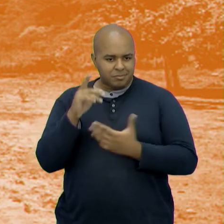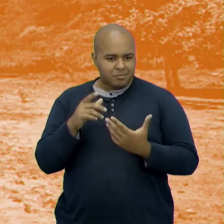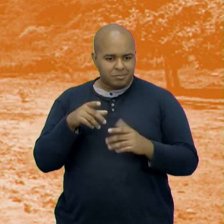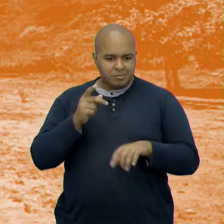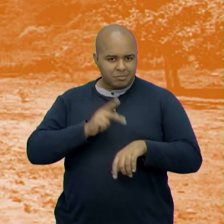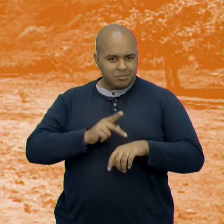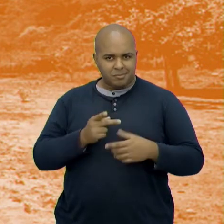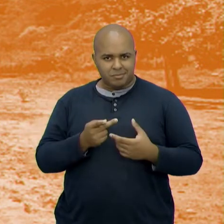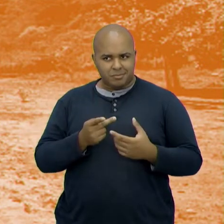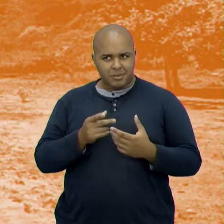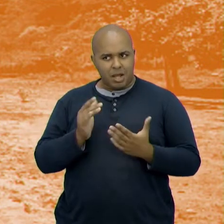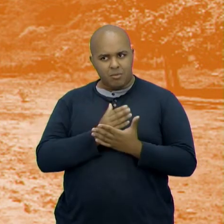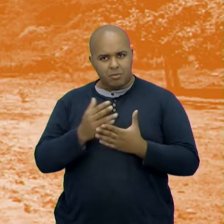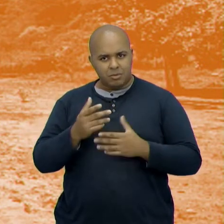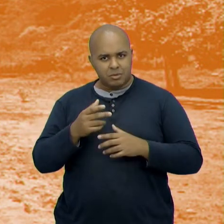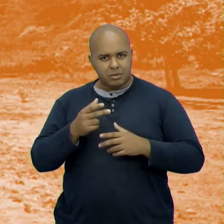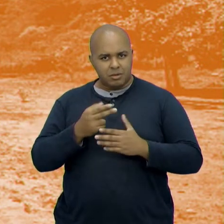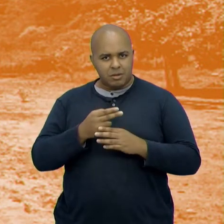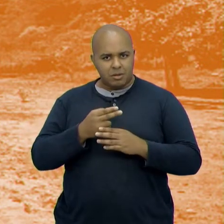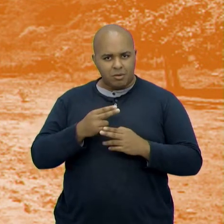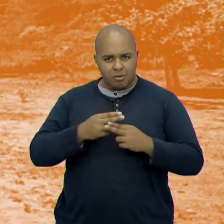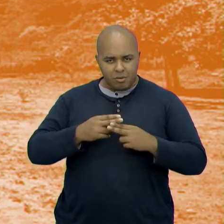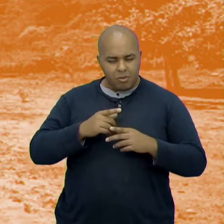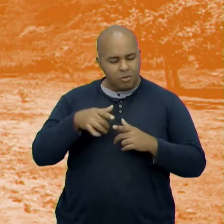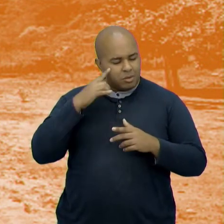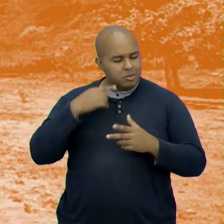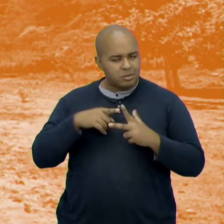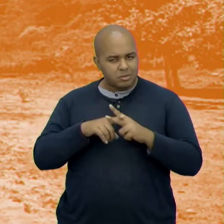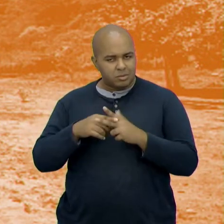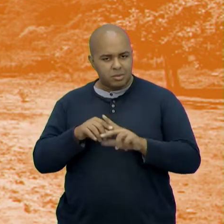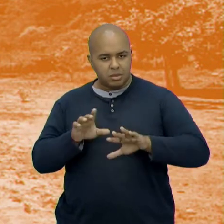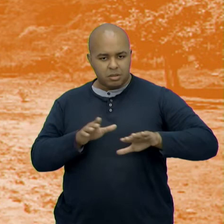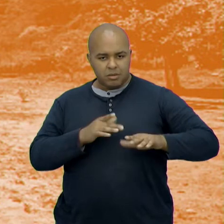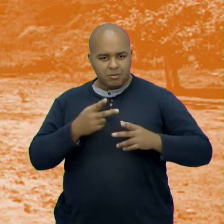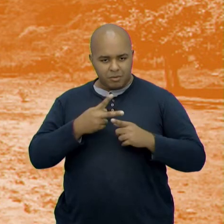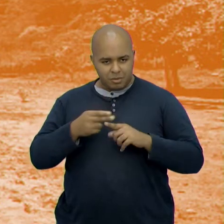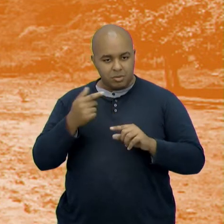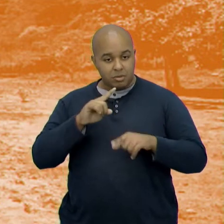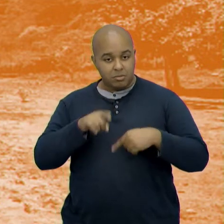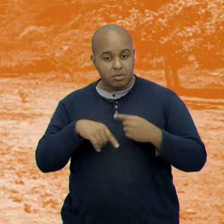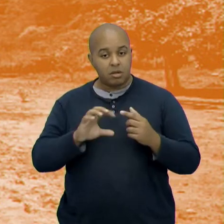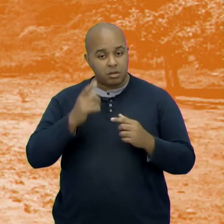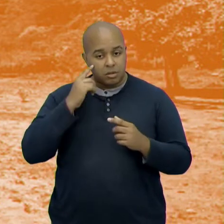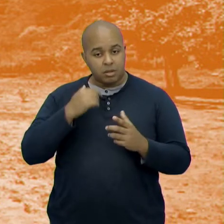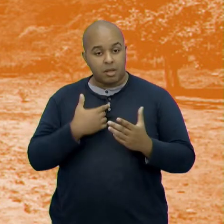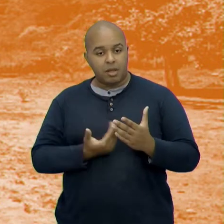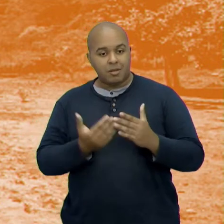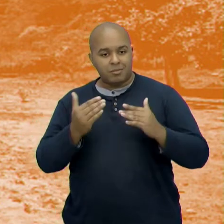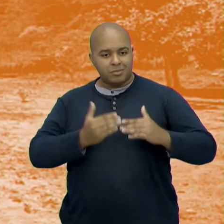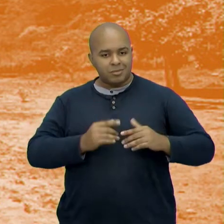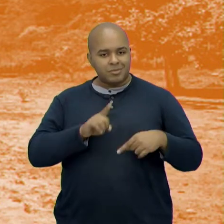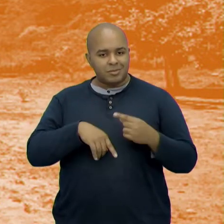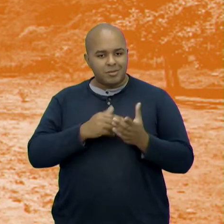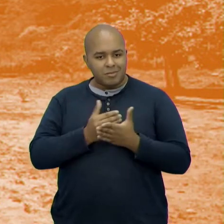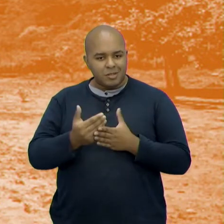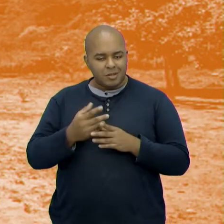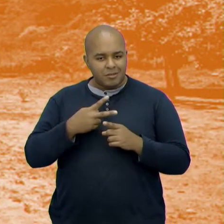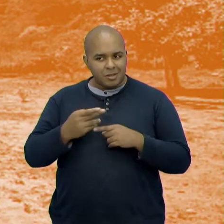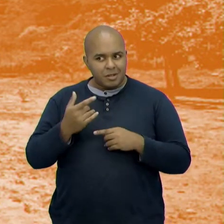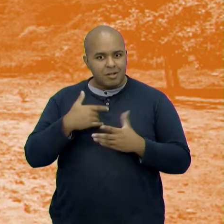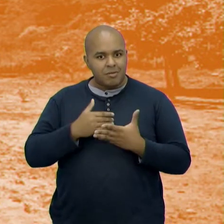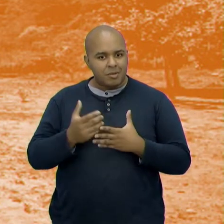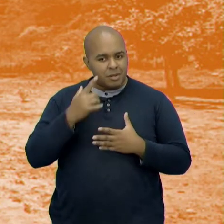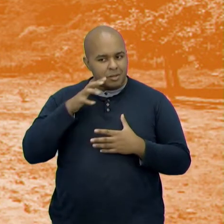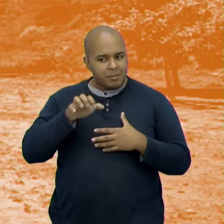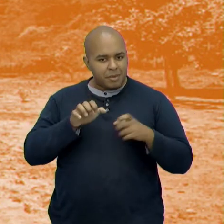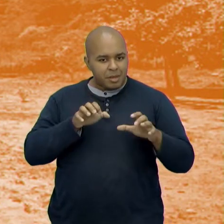pau, pedra e algumas ferramentas. Venceram de novo. E aí o que acontece? A partir do momento que eles começam a vencer, eles